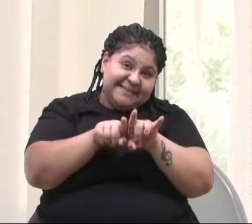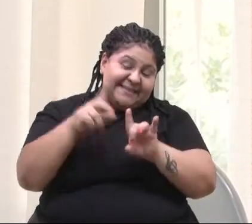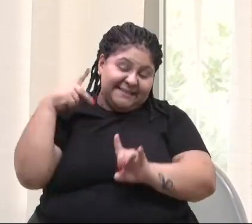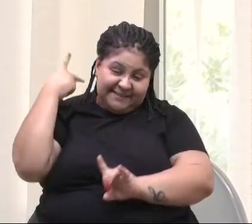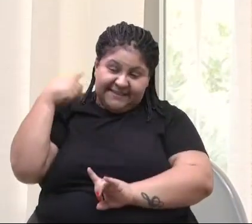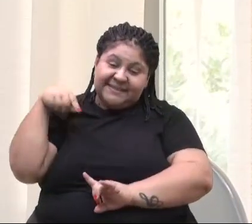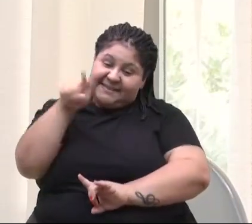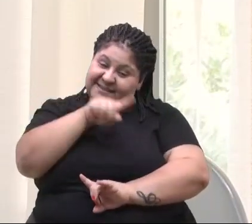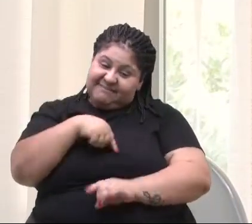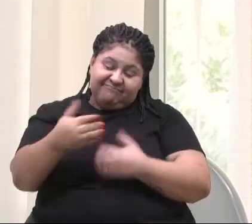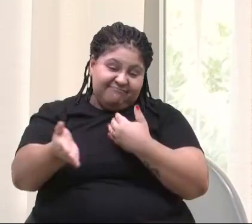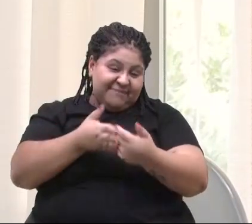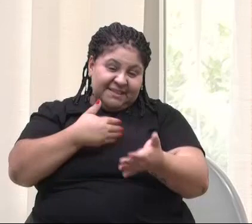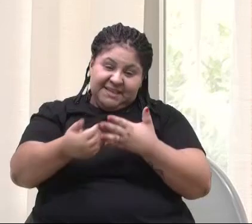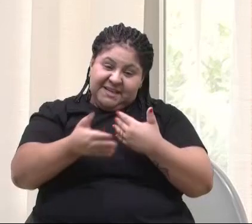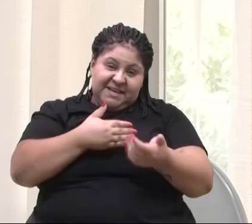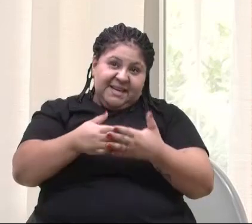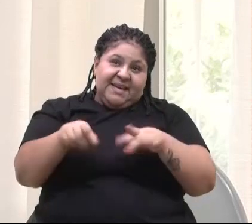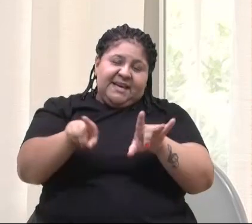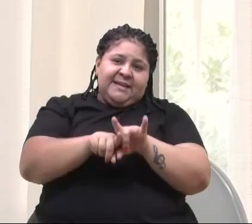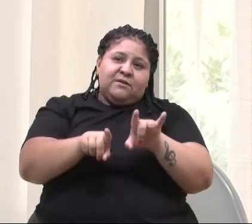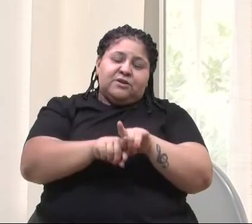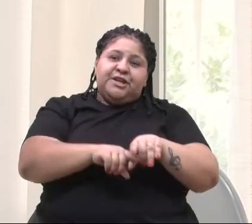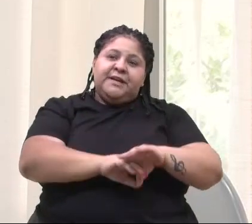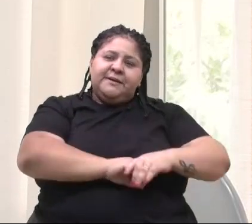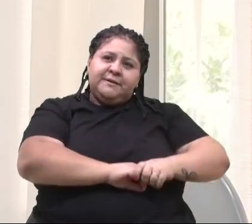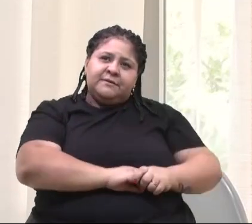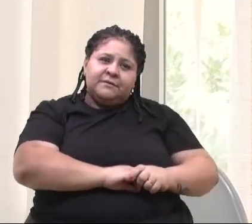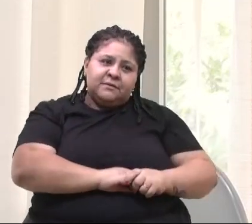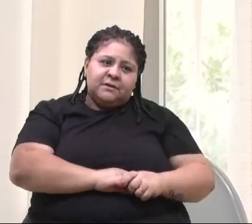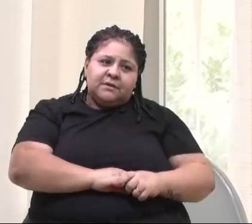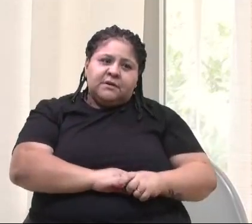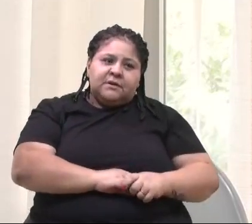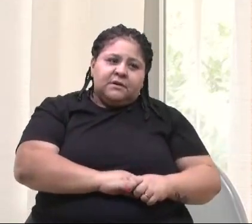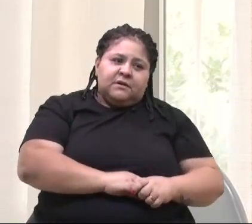independentemente de ideologia, estamos aqui torcendo para que a Festa da Uva dê certo. Um abraço.